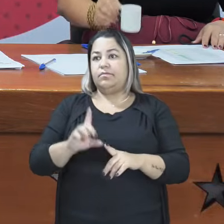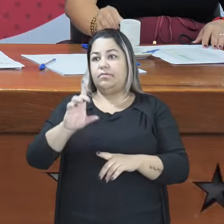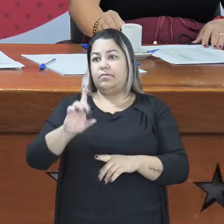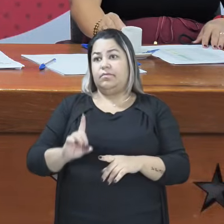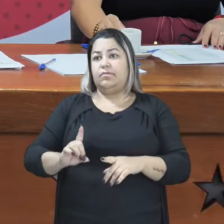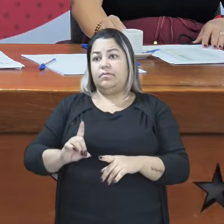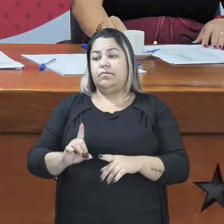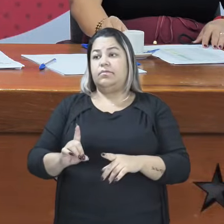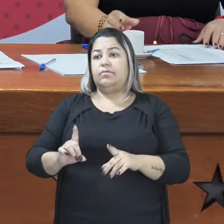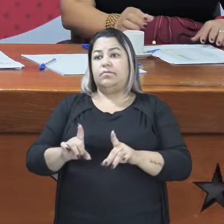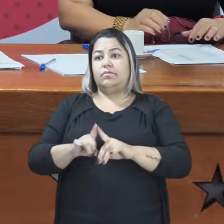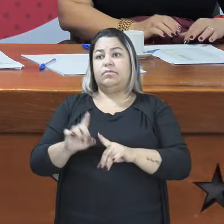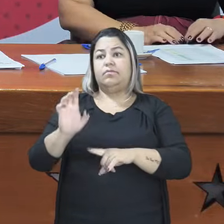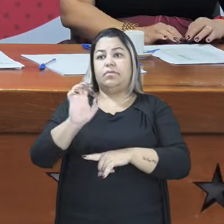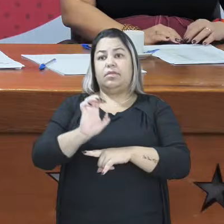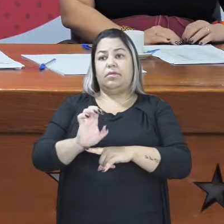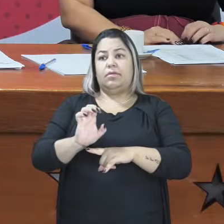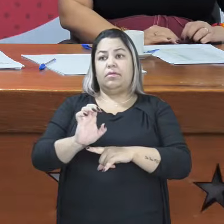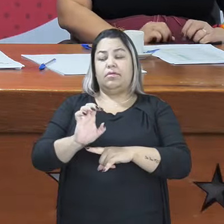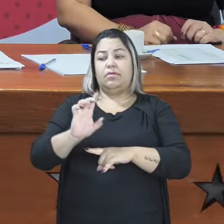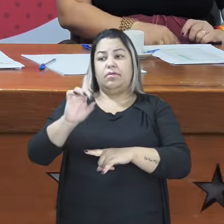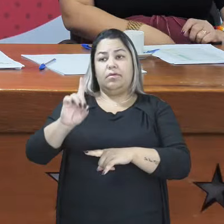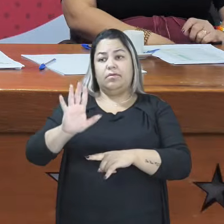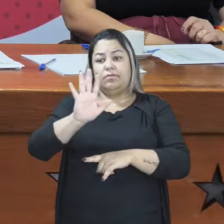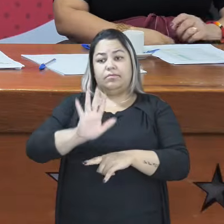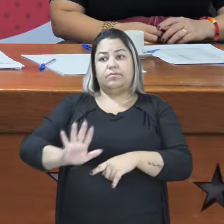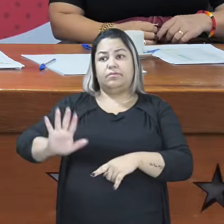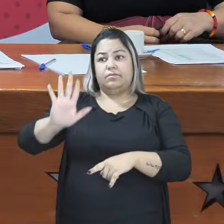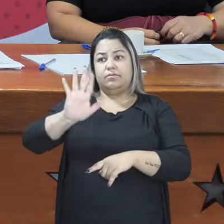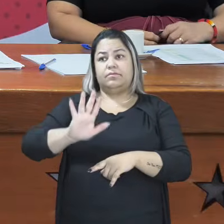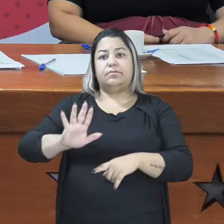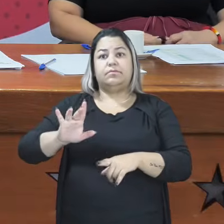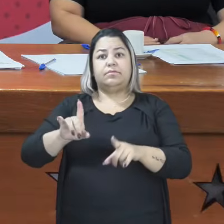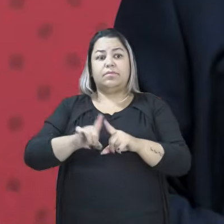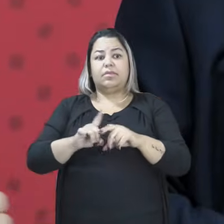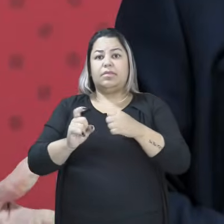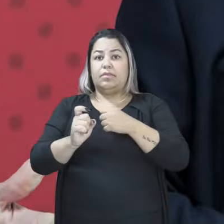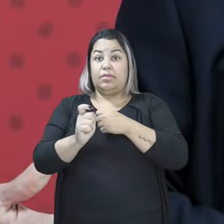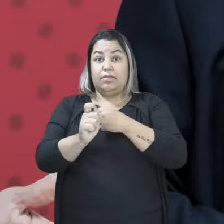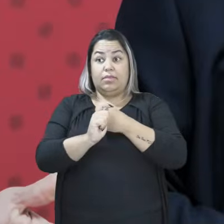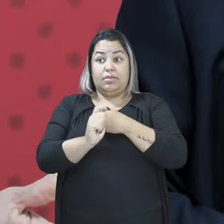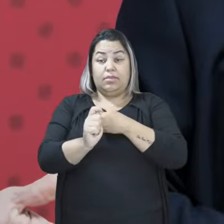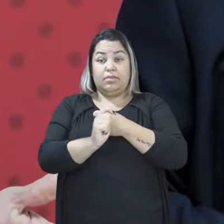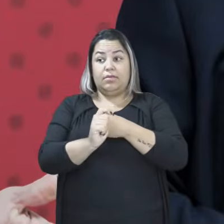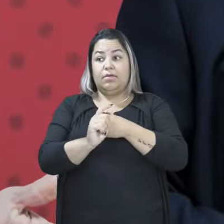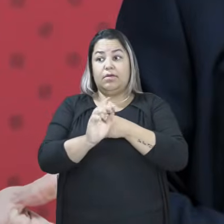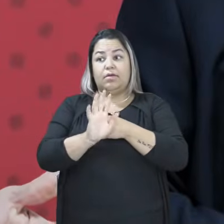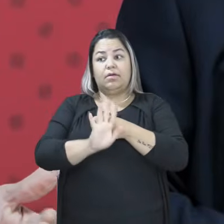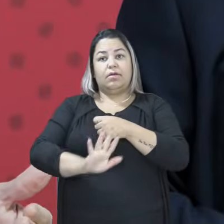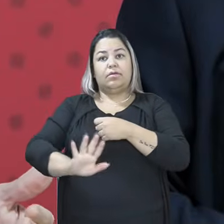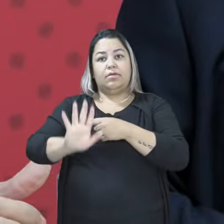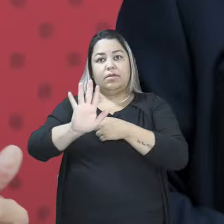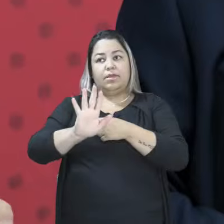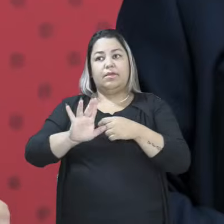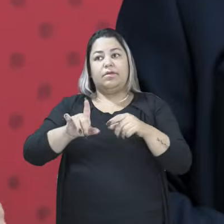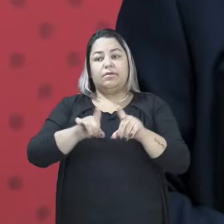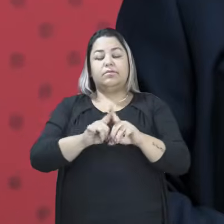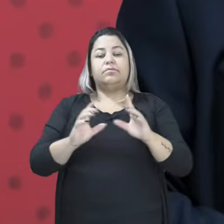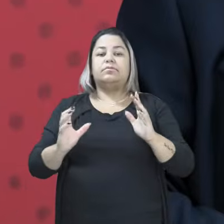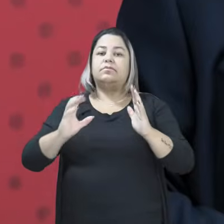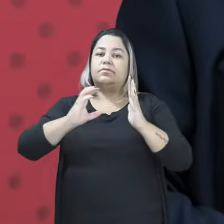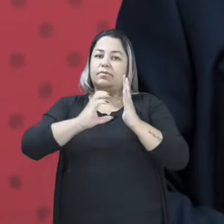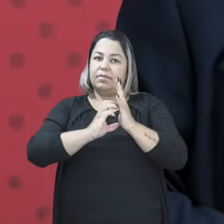como a direção nacional, como a executiva nacional. E, claro, os candidatos